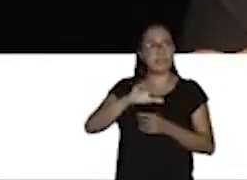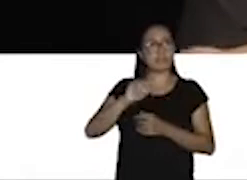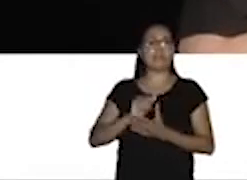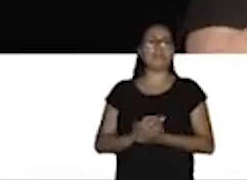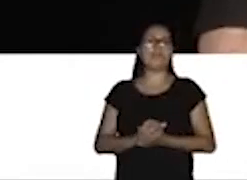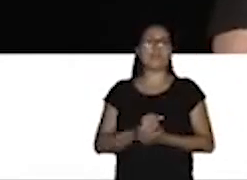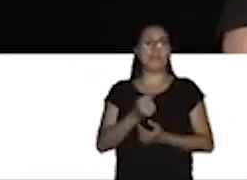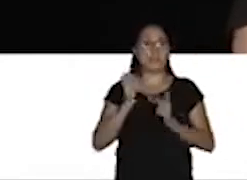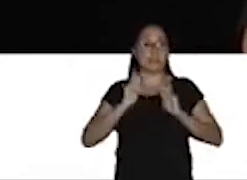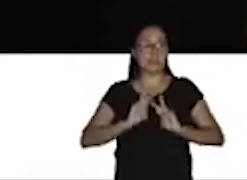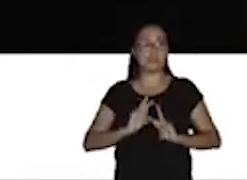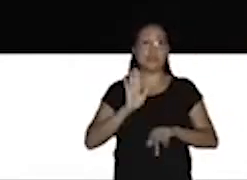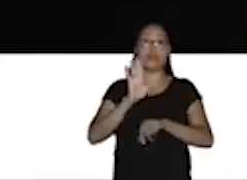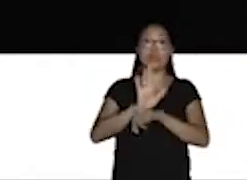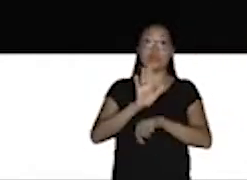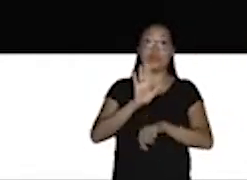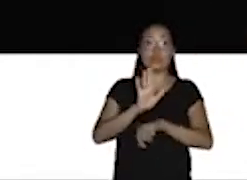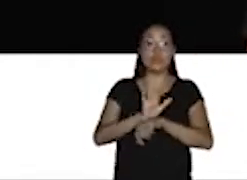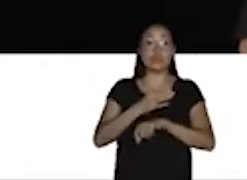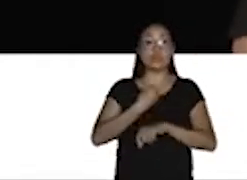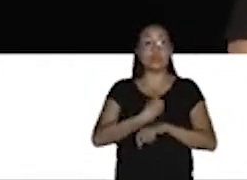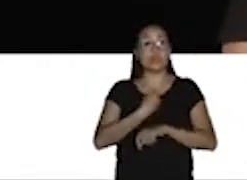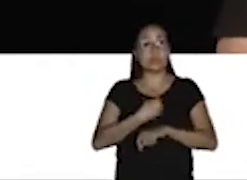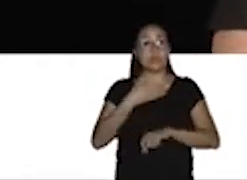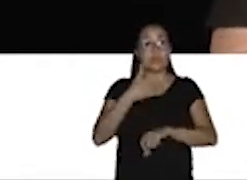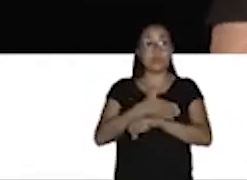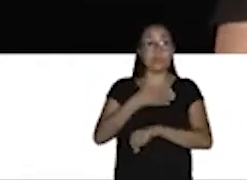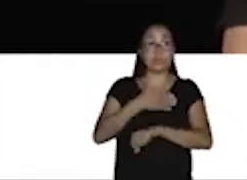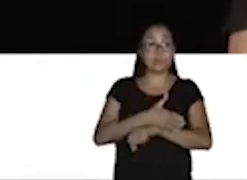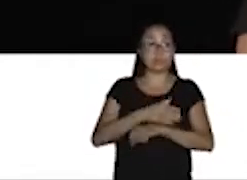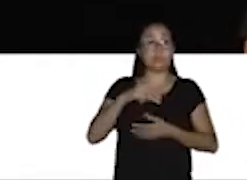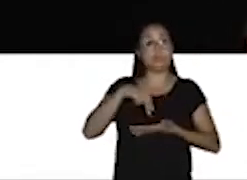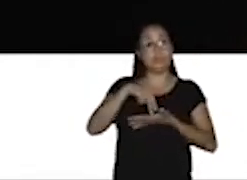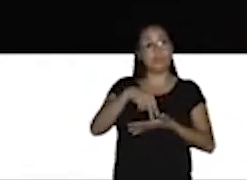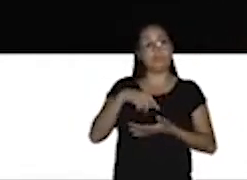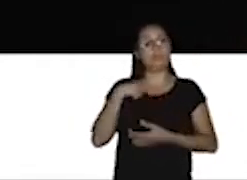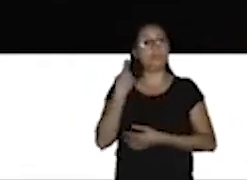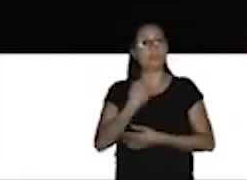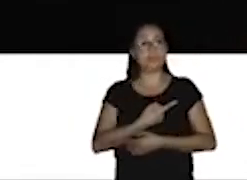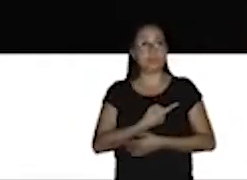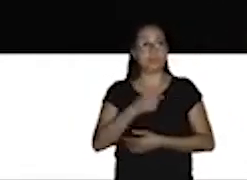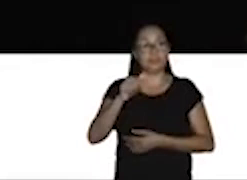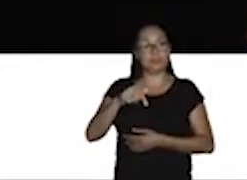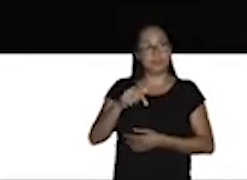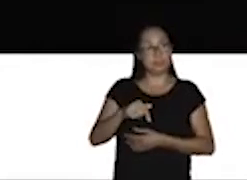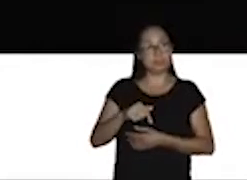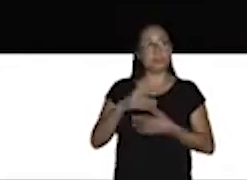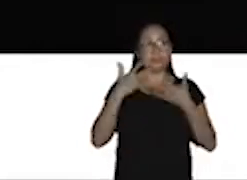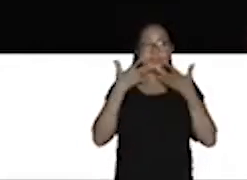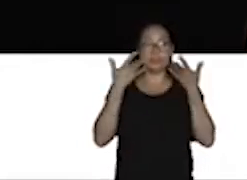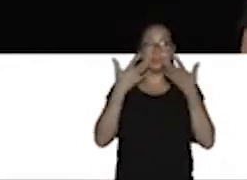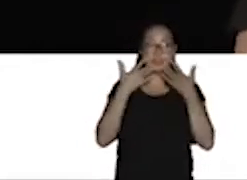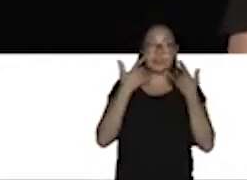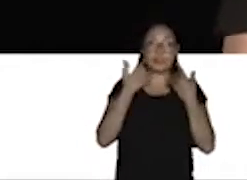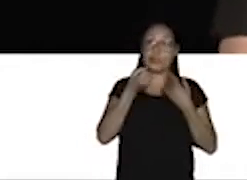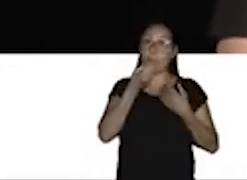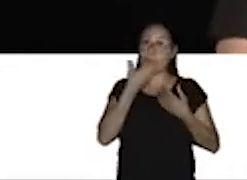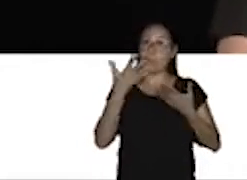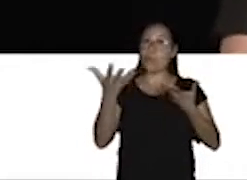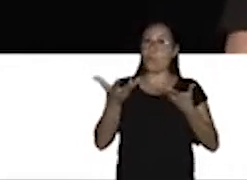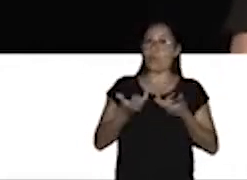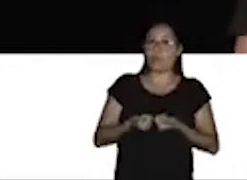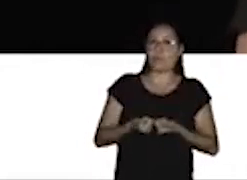Carlinhos, enfim, o pessoal todo que está, né, envolvido em apresentar para a gente espetáculo de boa qualidade. E eu